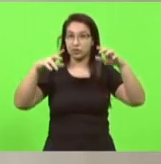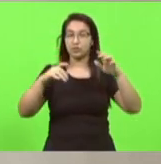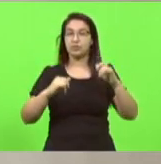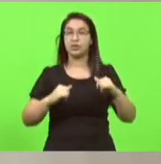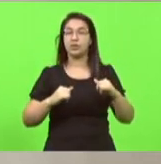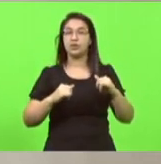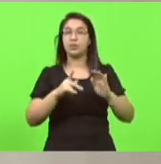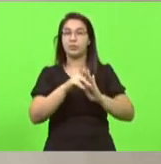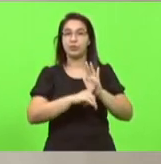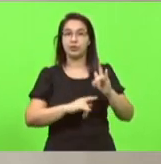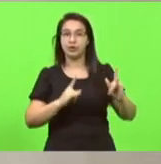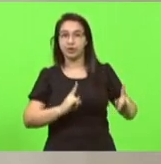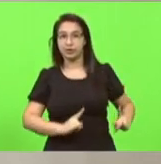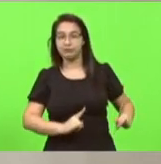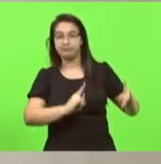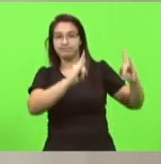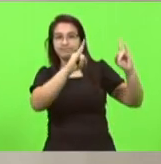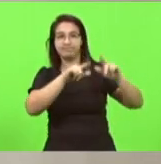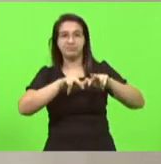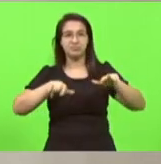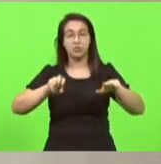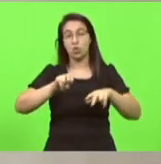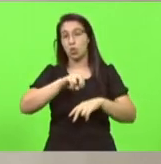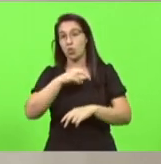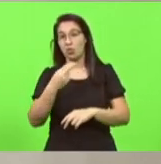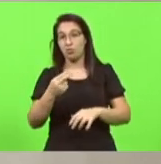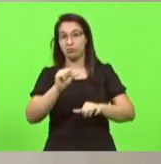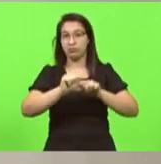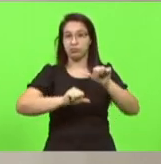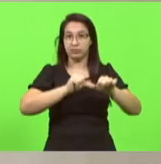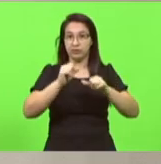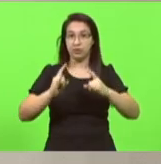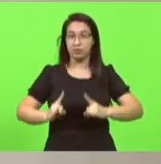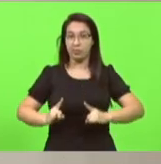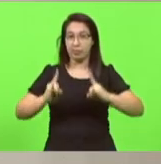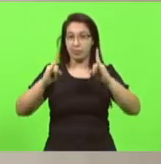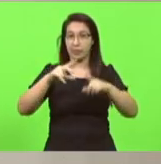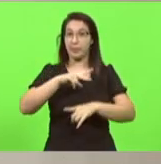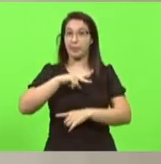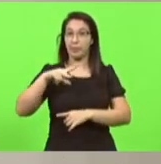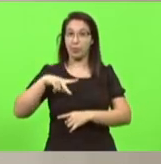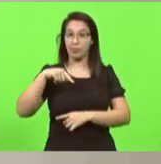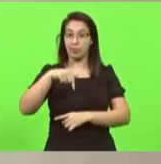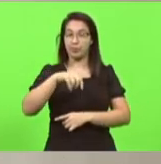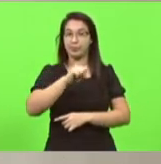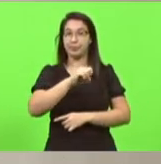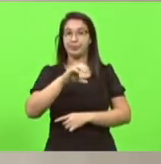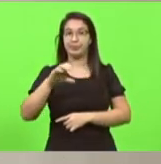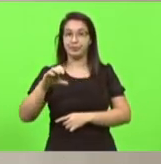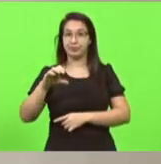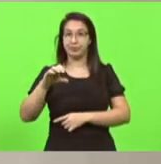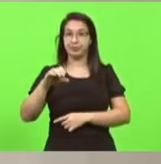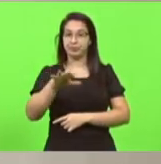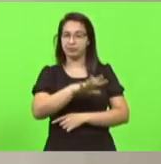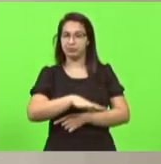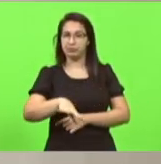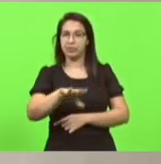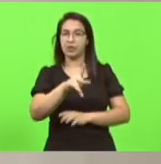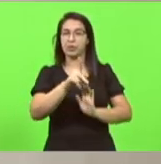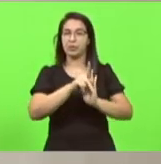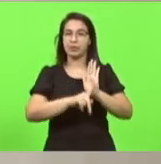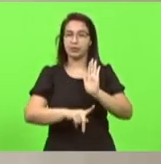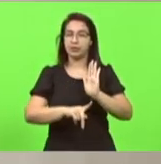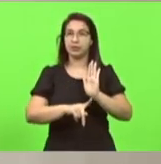novas edificações ou reforma de prédios públicos do Estado de Santa Catarina. Dentro desse, o projeto